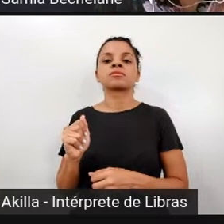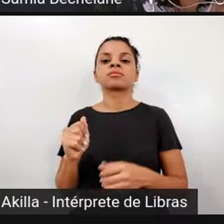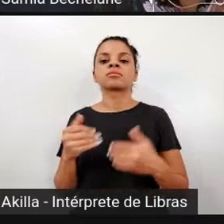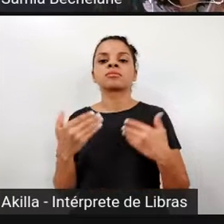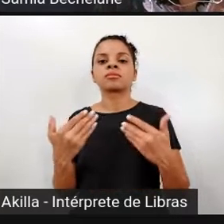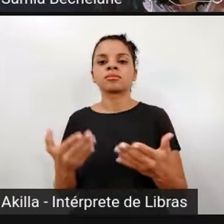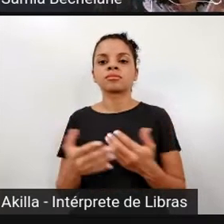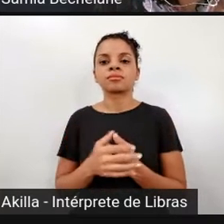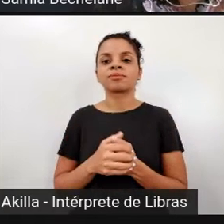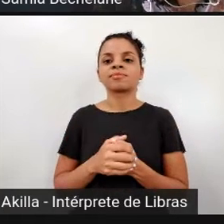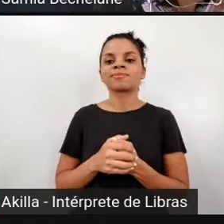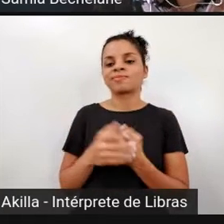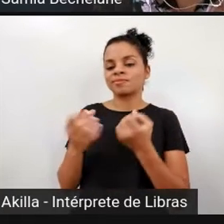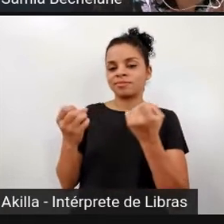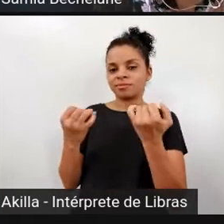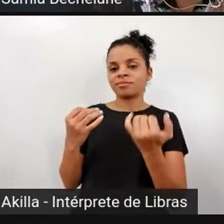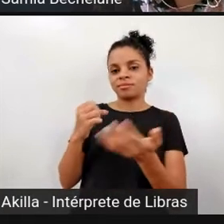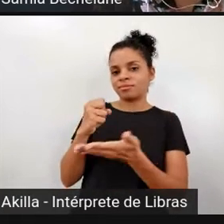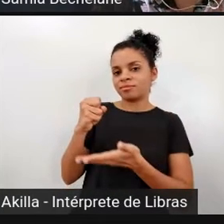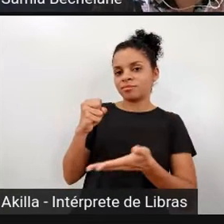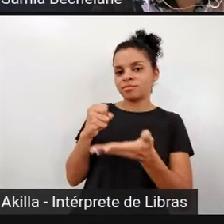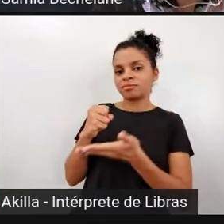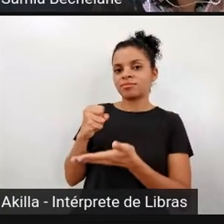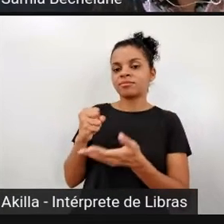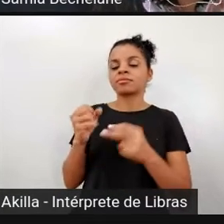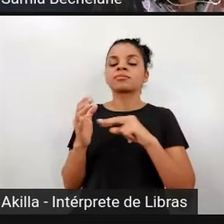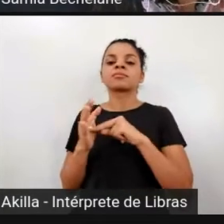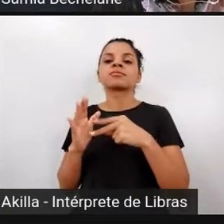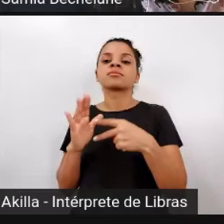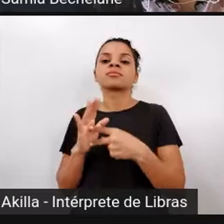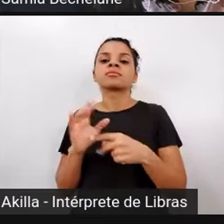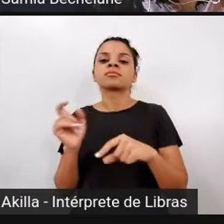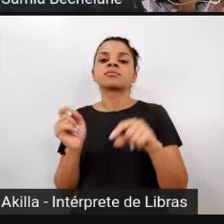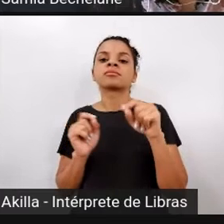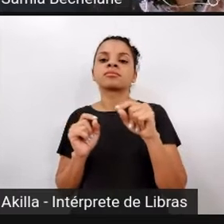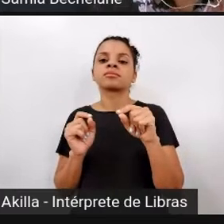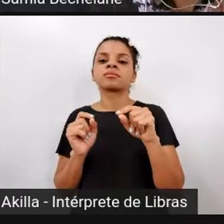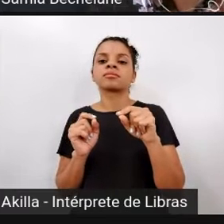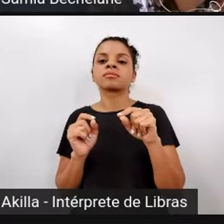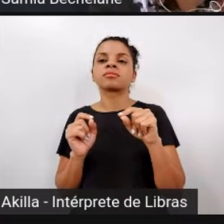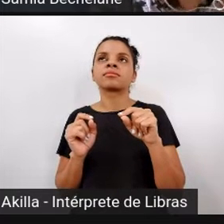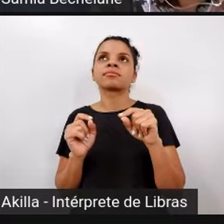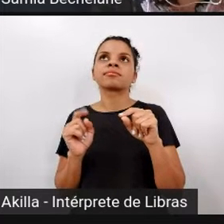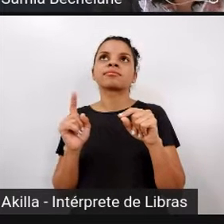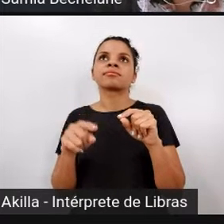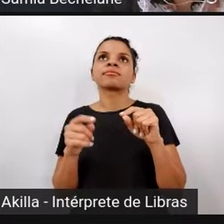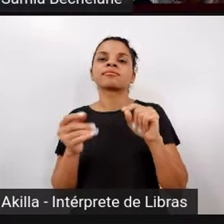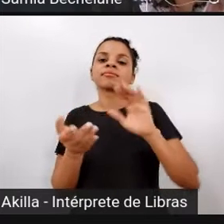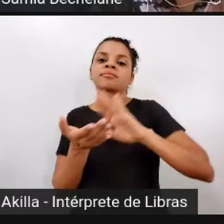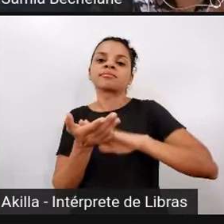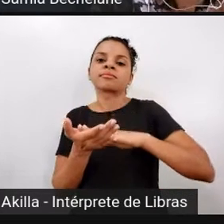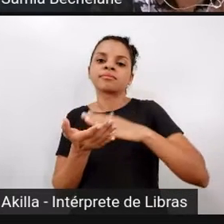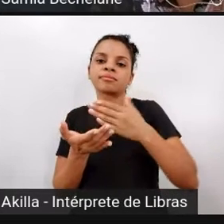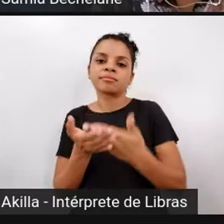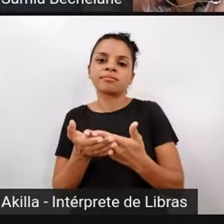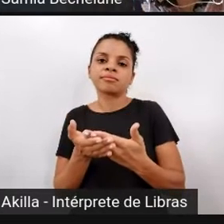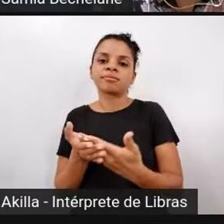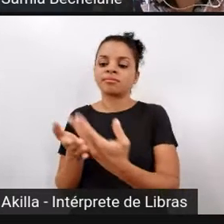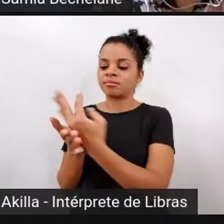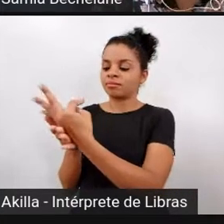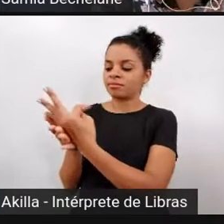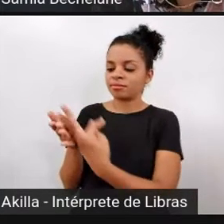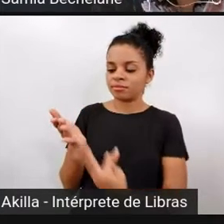grosso modo, quando a gente fala de etnografia, a gente está falando sobre interpretar textos, eventos, conversações